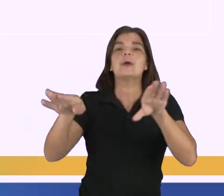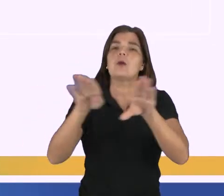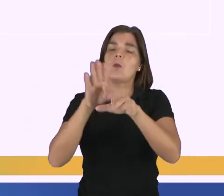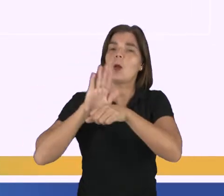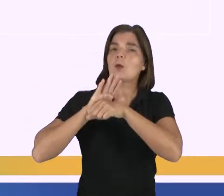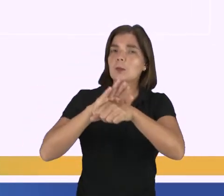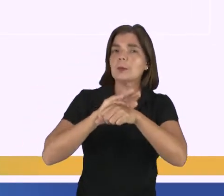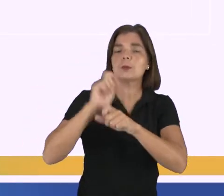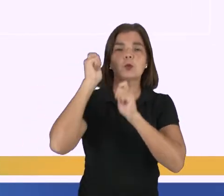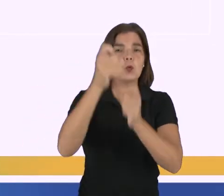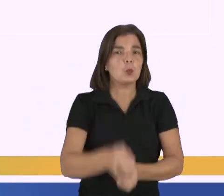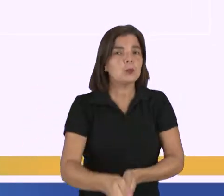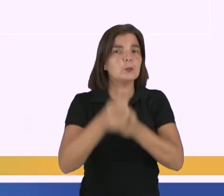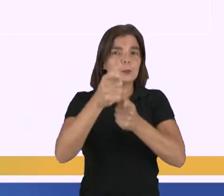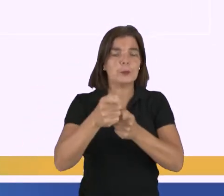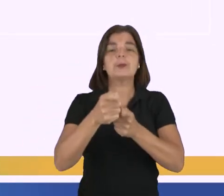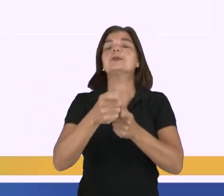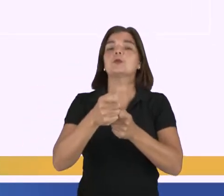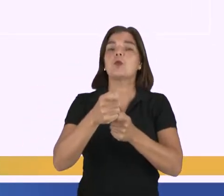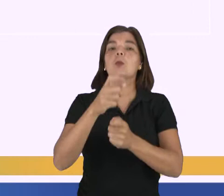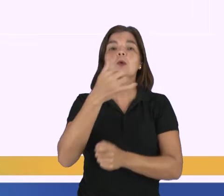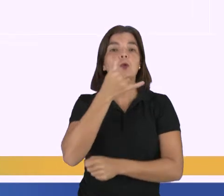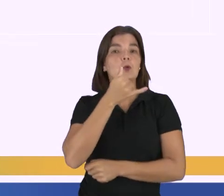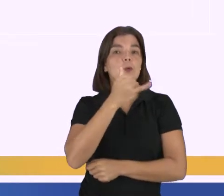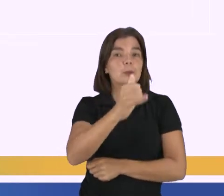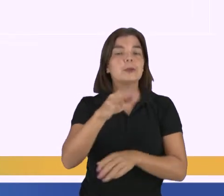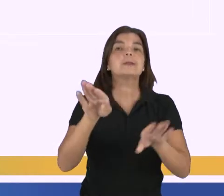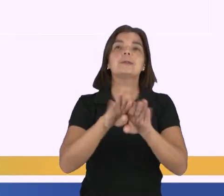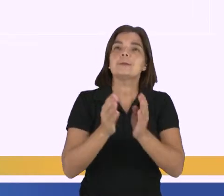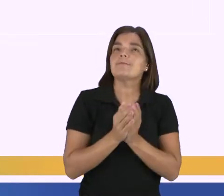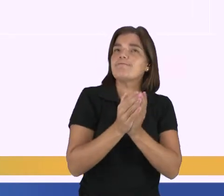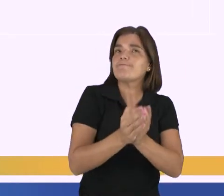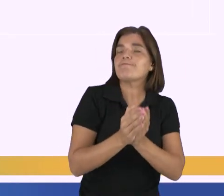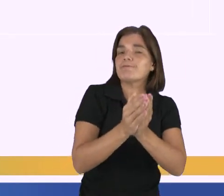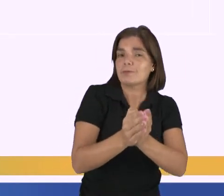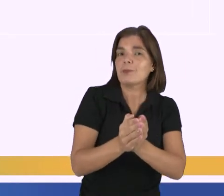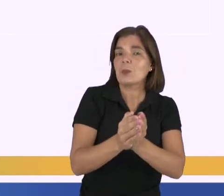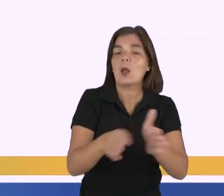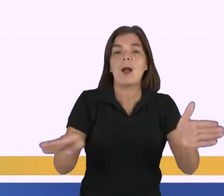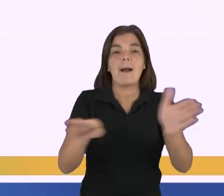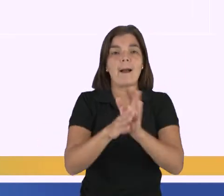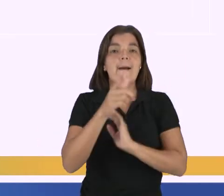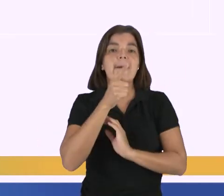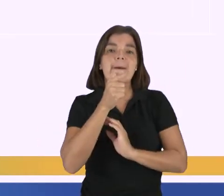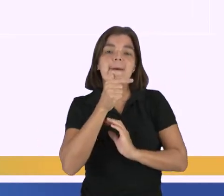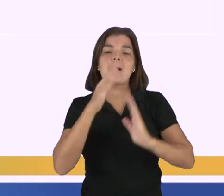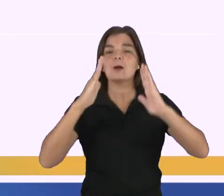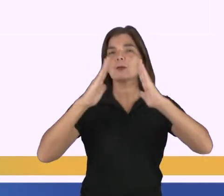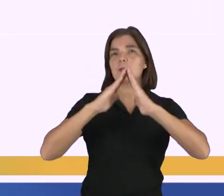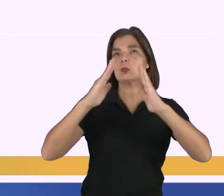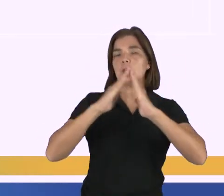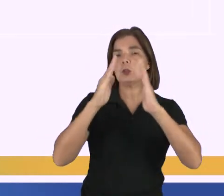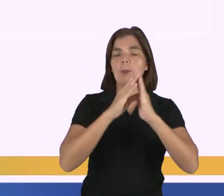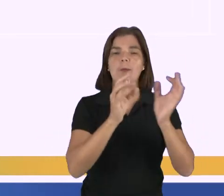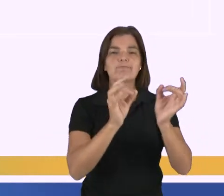irrigação, pesca, energia elétrica, navegação, abastecimento residencial,